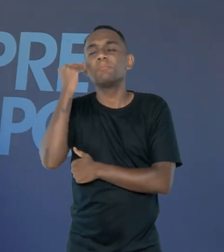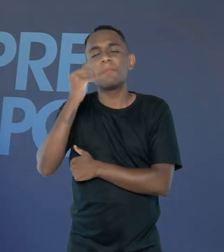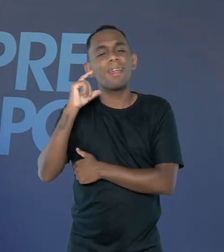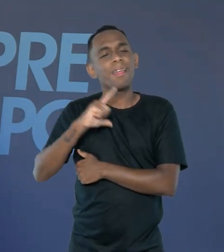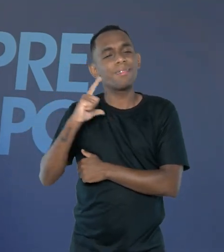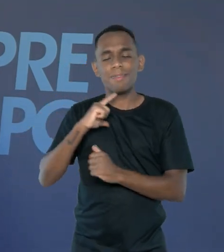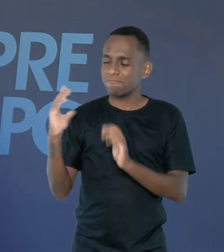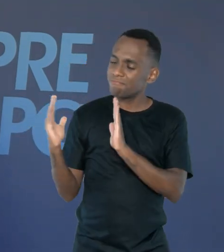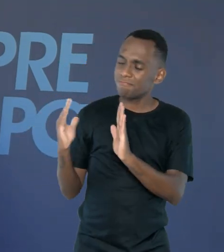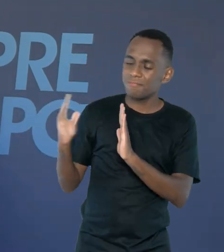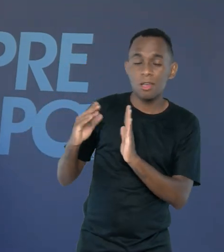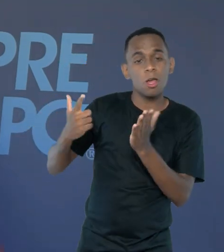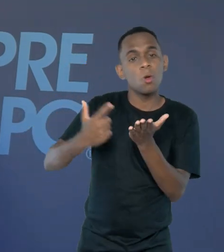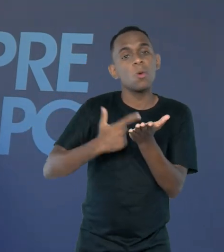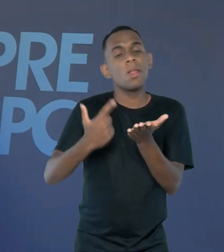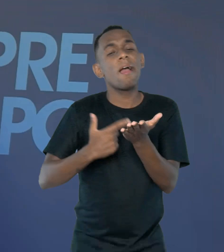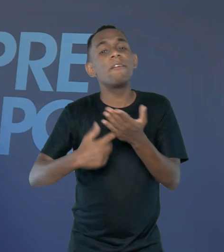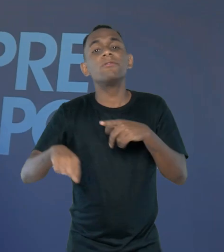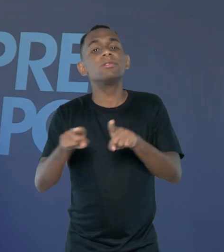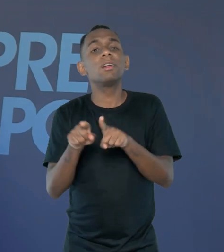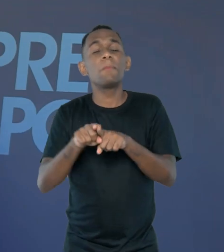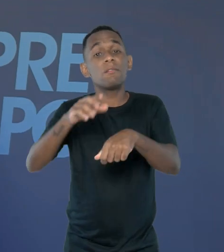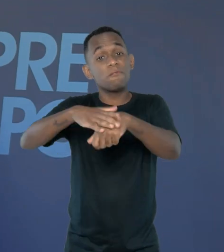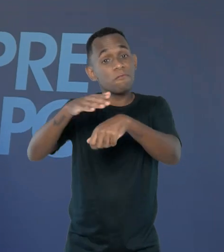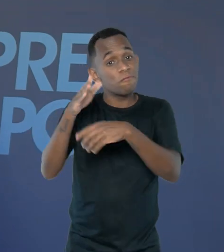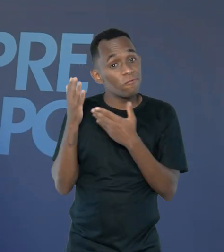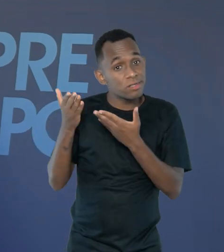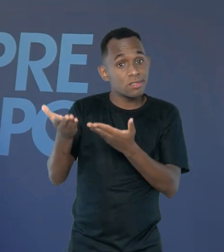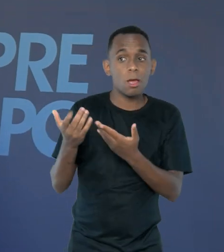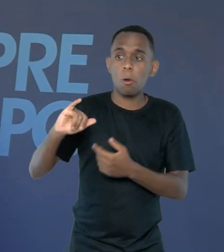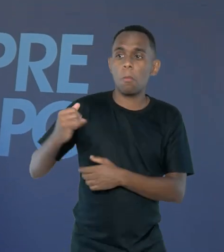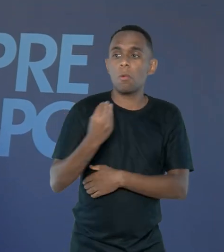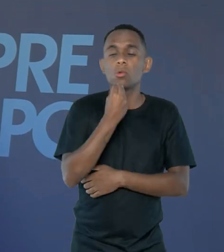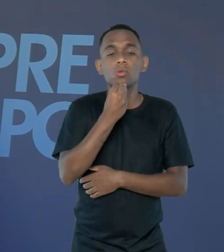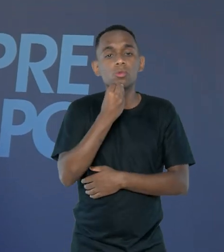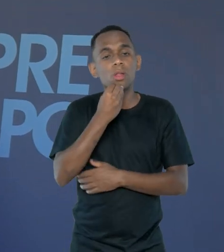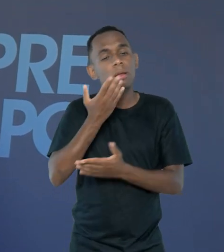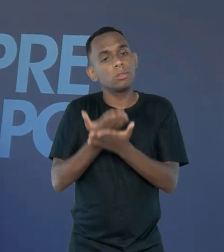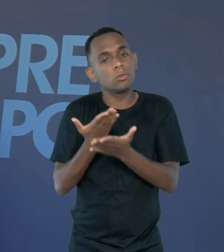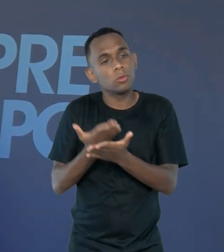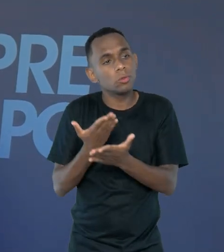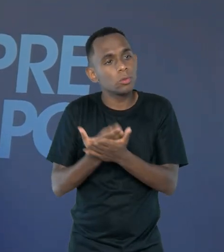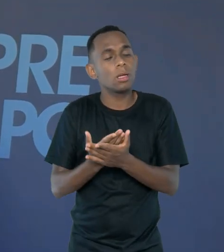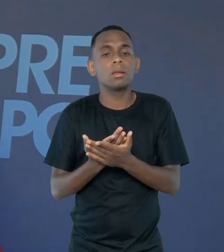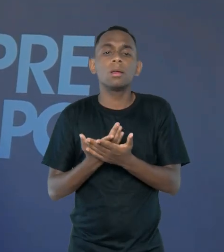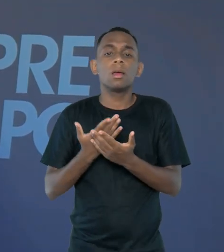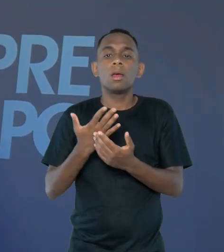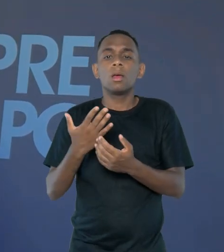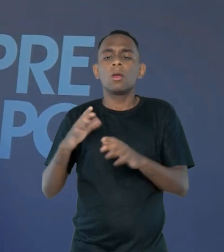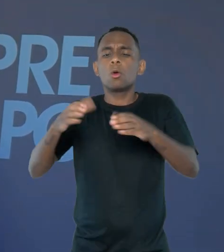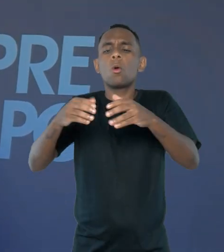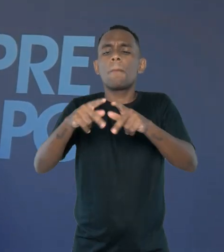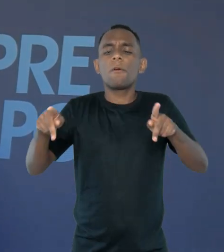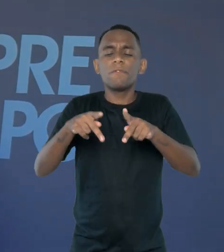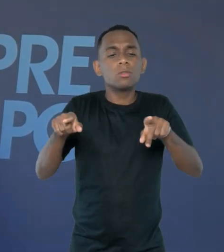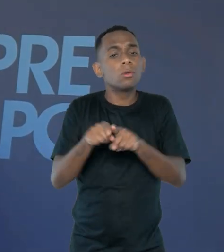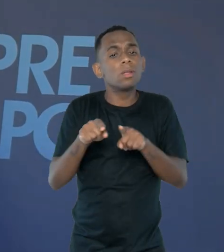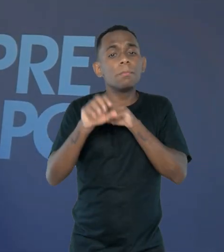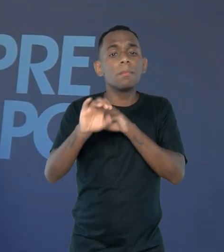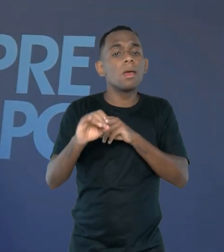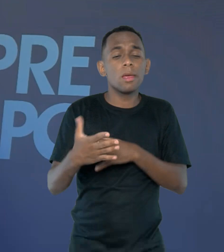desse período e desses livros que você teve a oportunidade de estudar? E desses professores também que te